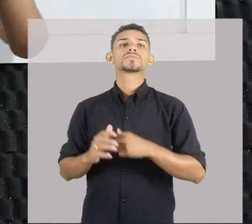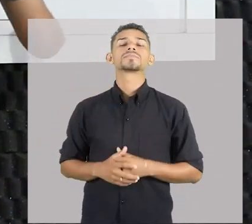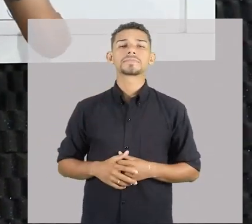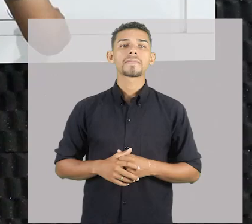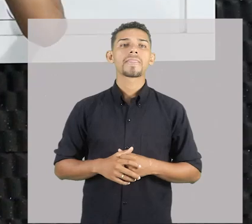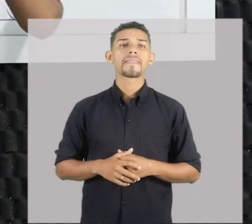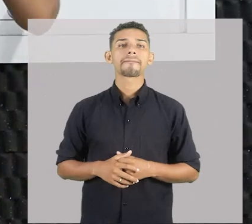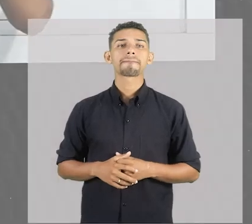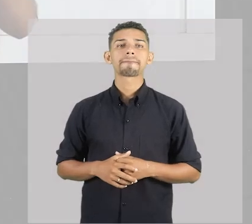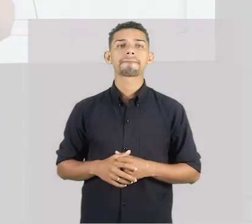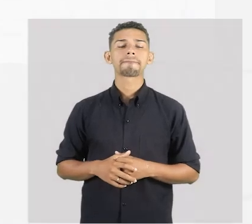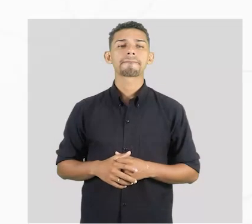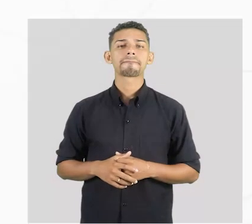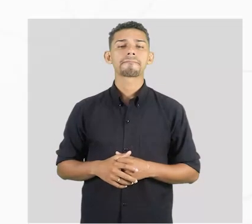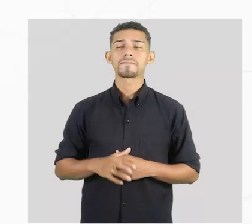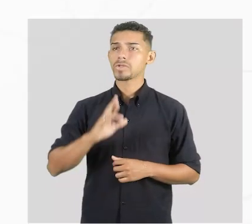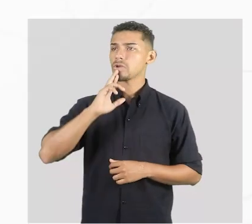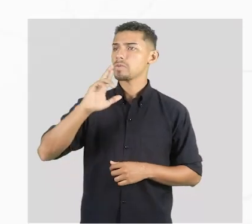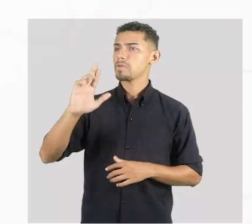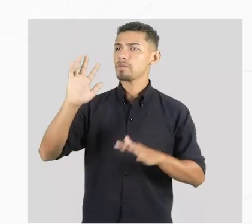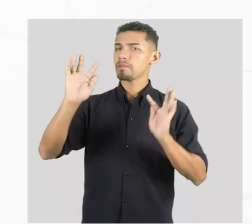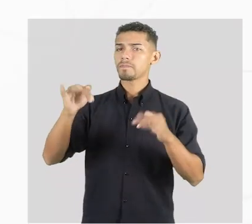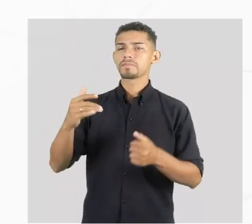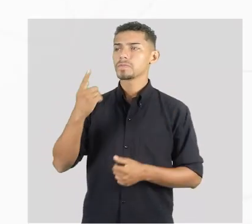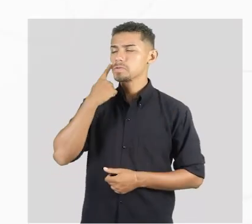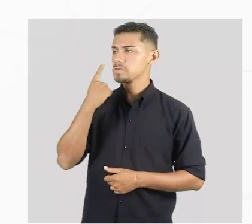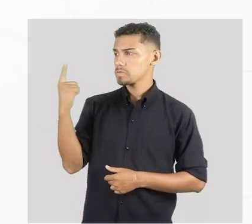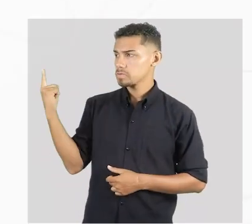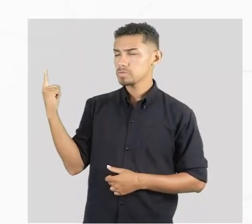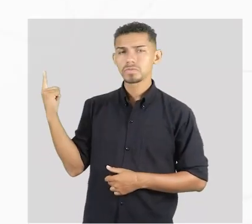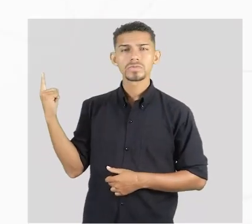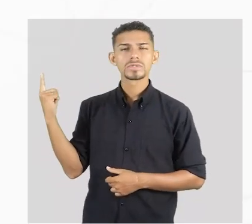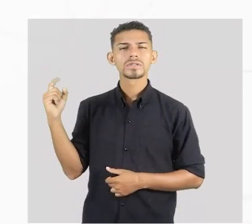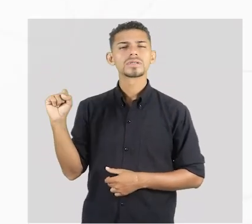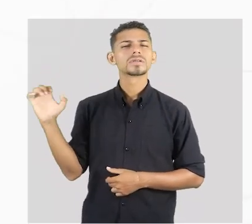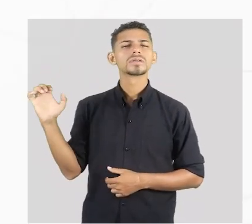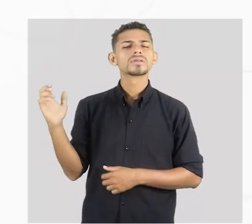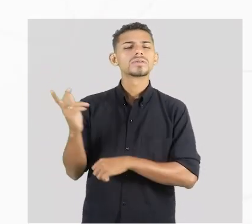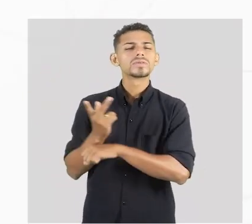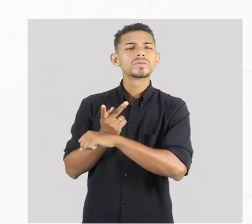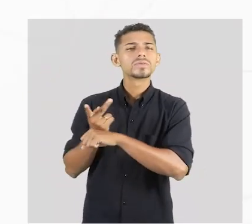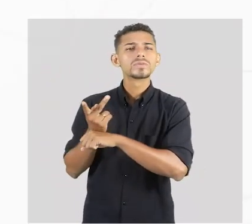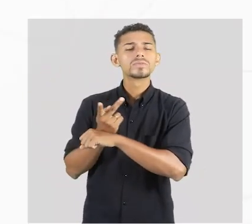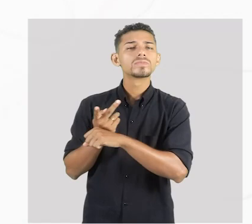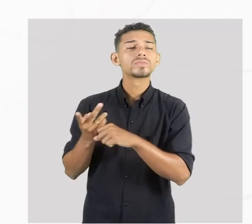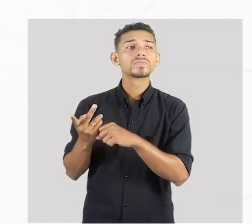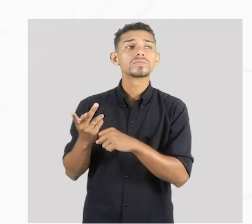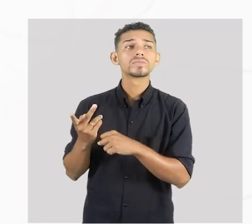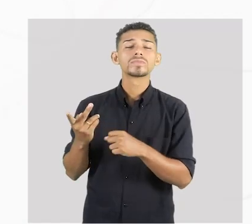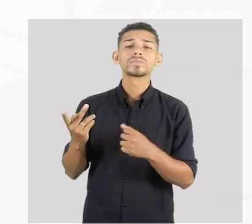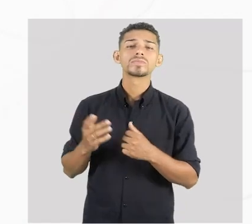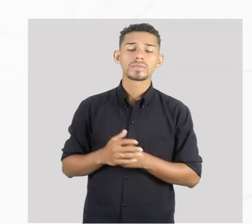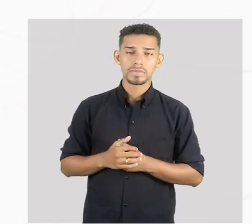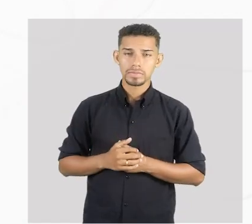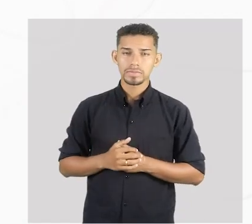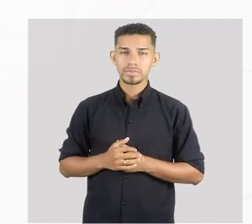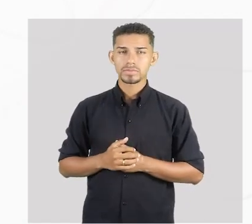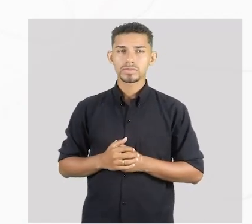a resposta final. Dê uma olhadinha aí. Se a gente procurar no nosso